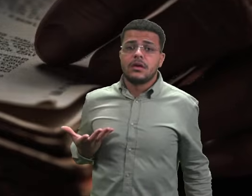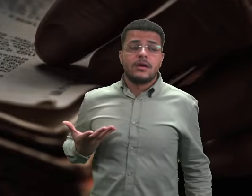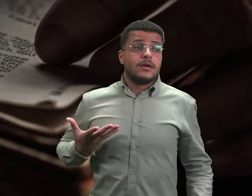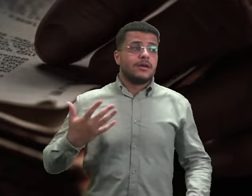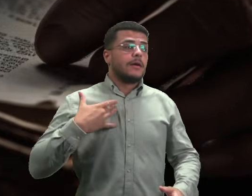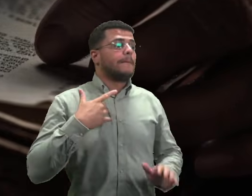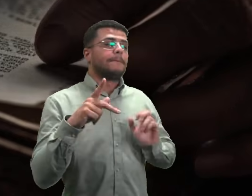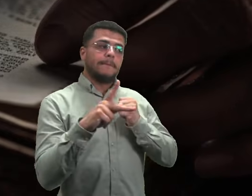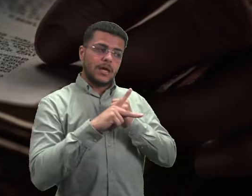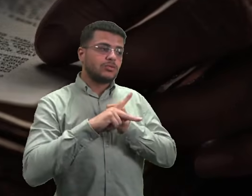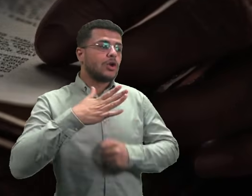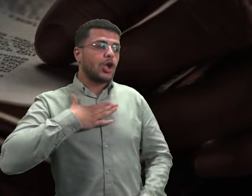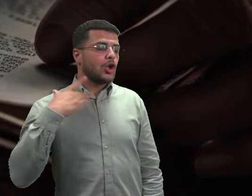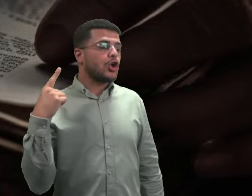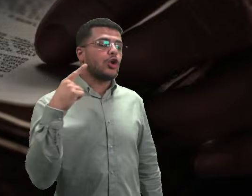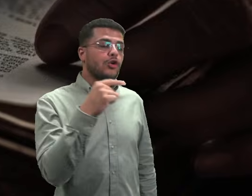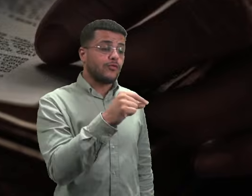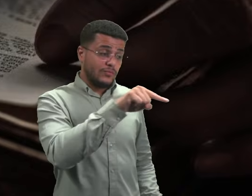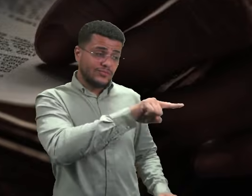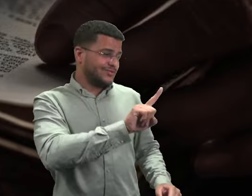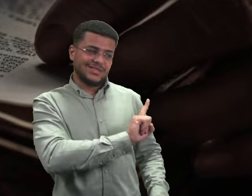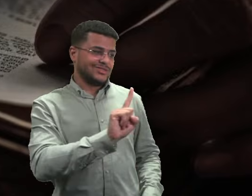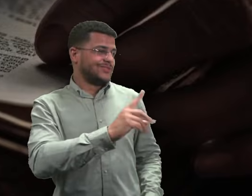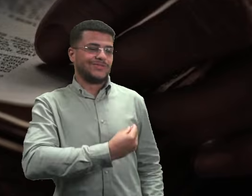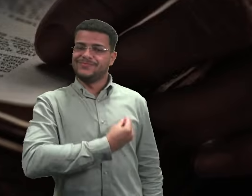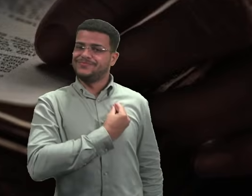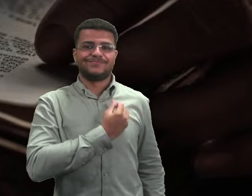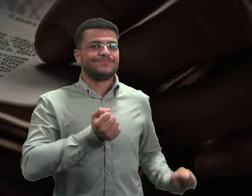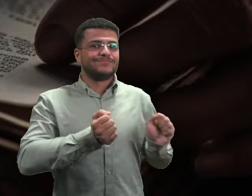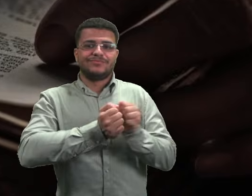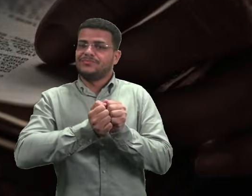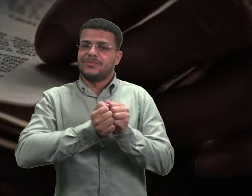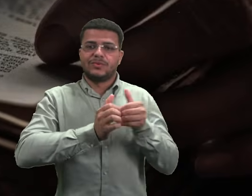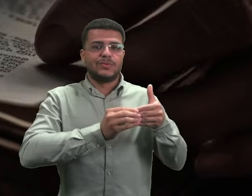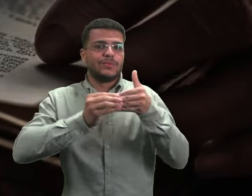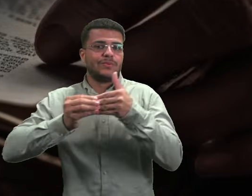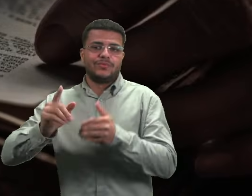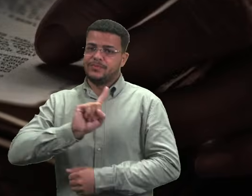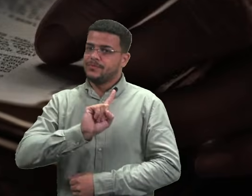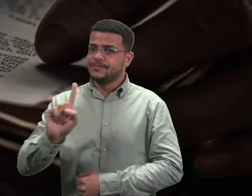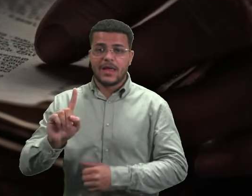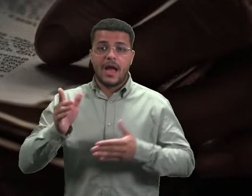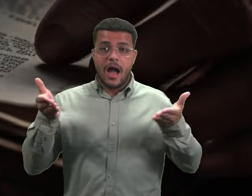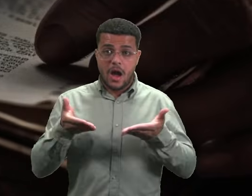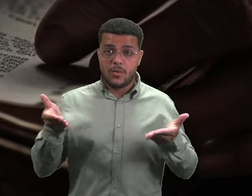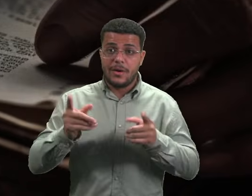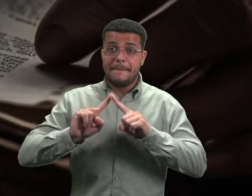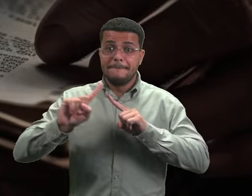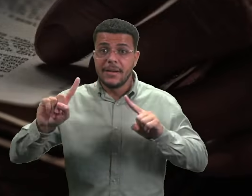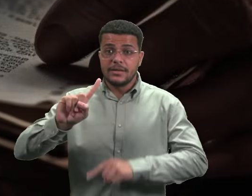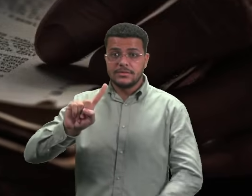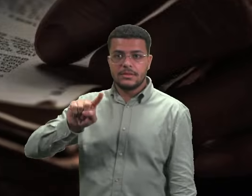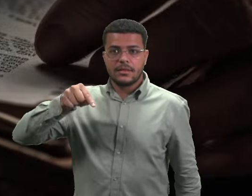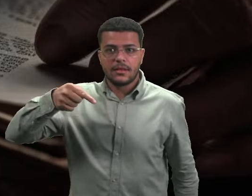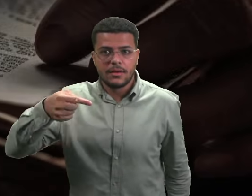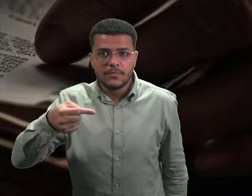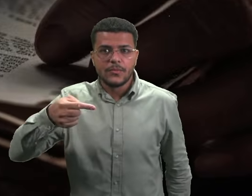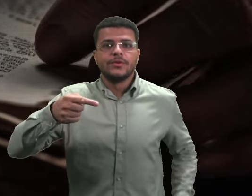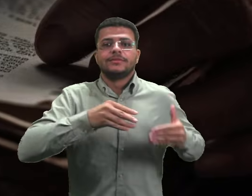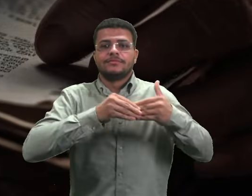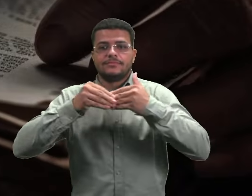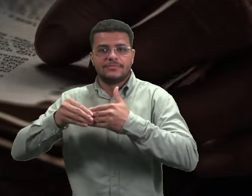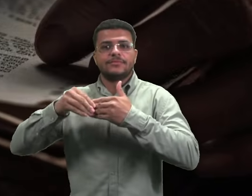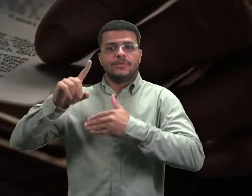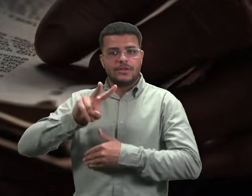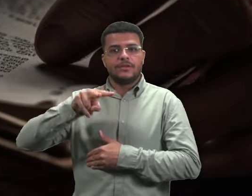respondeu: Pedro, para onde eu vou, vocês não podem me seguir agora, mais tarde, porém, me